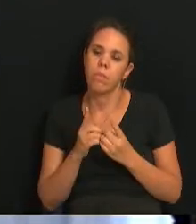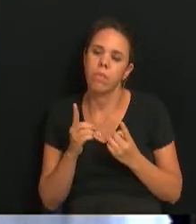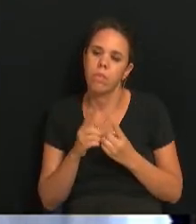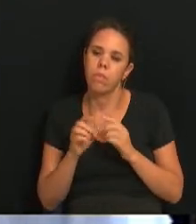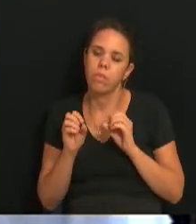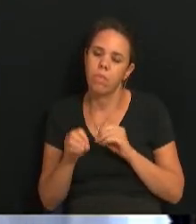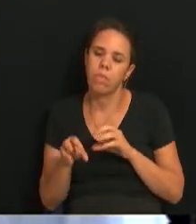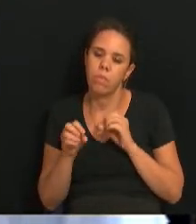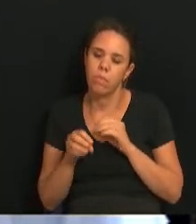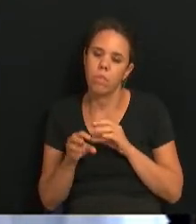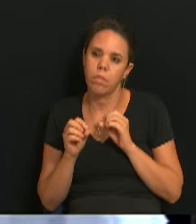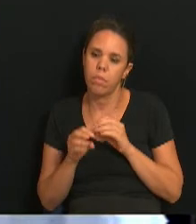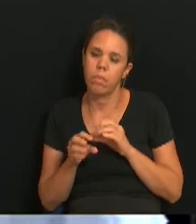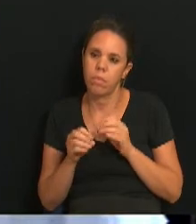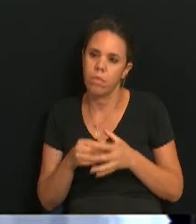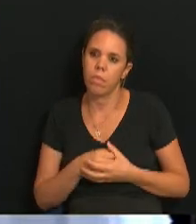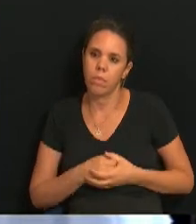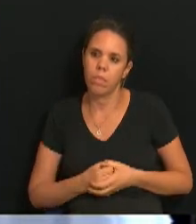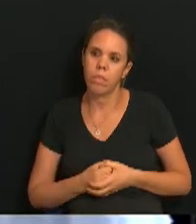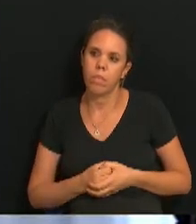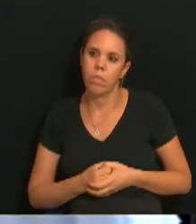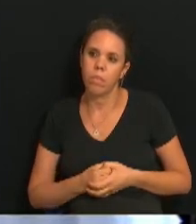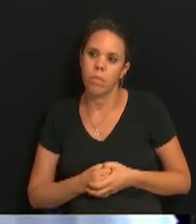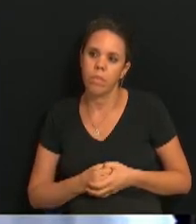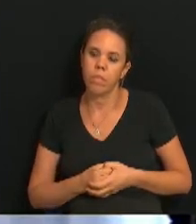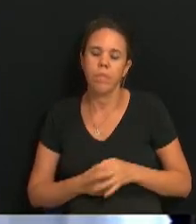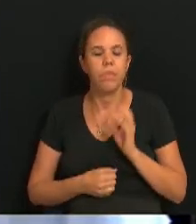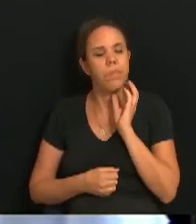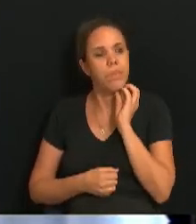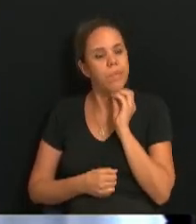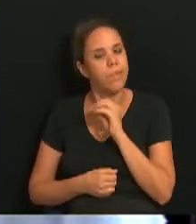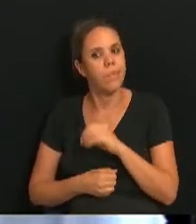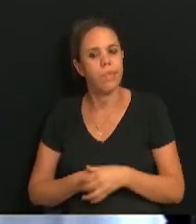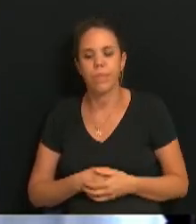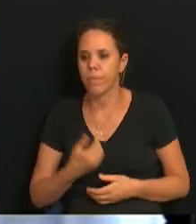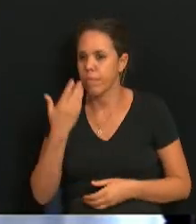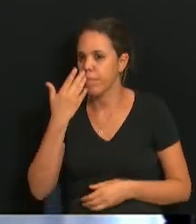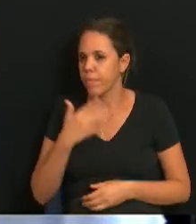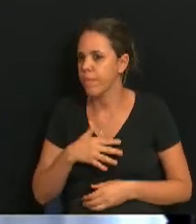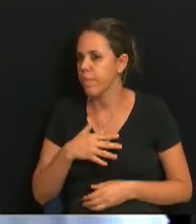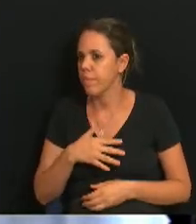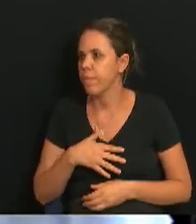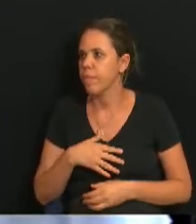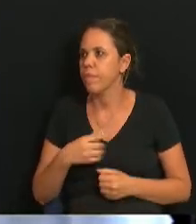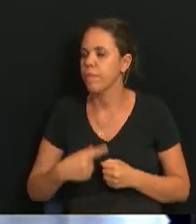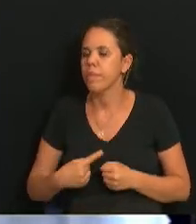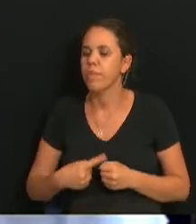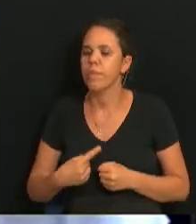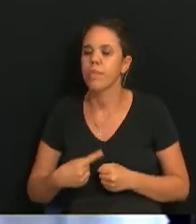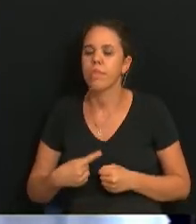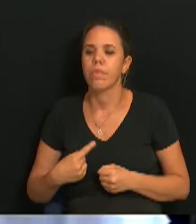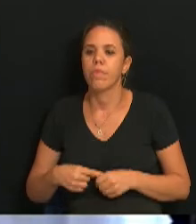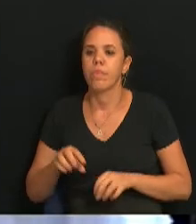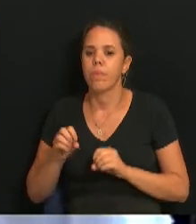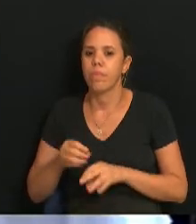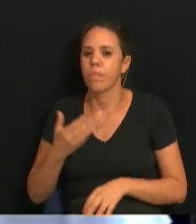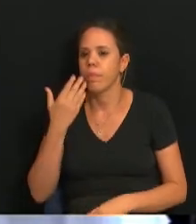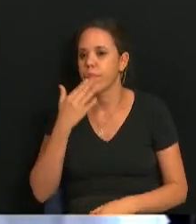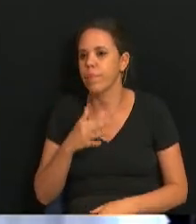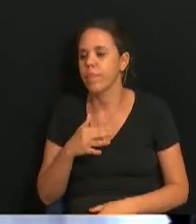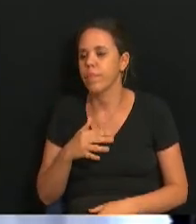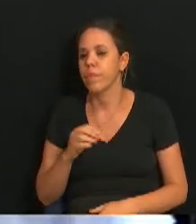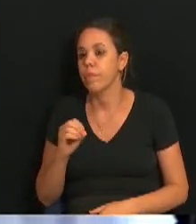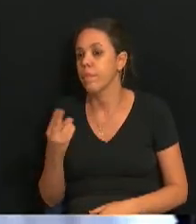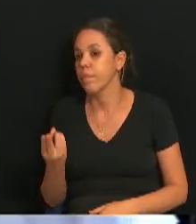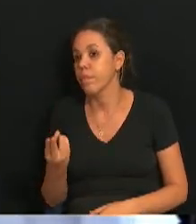seja, ele garante a educação para as crianças do município através da educação infantil, ou